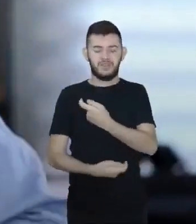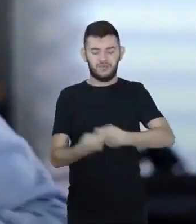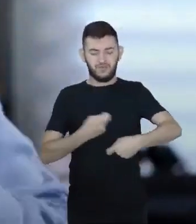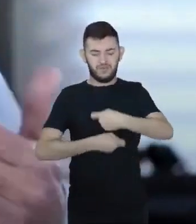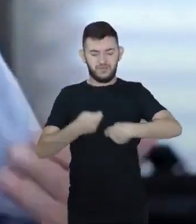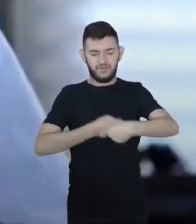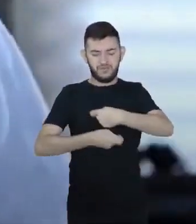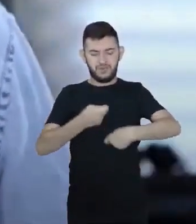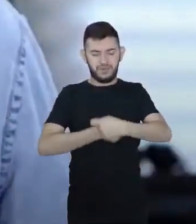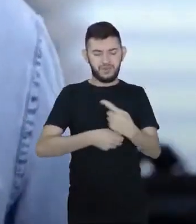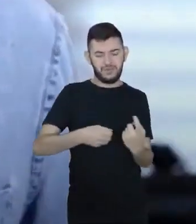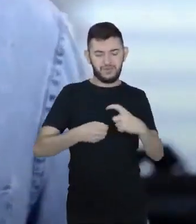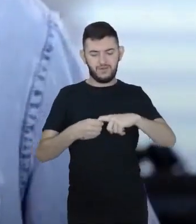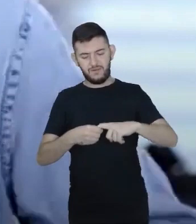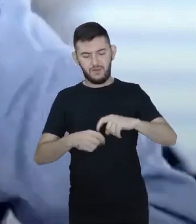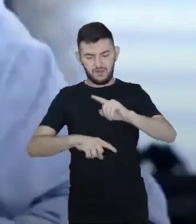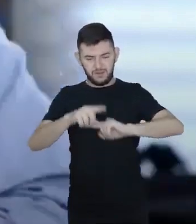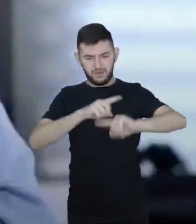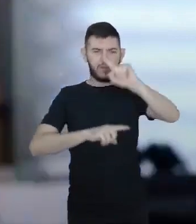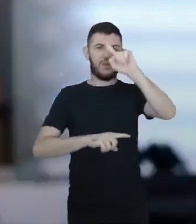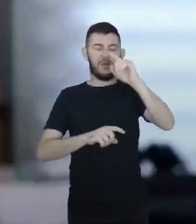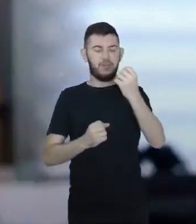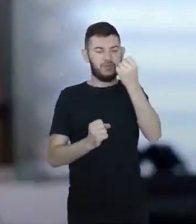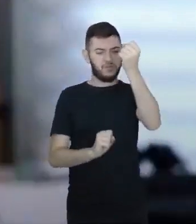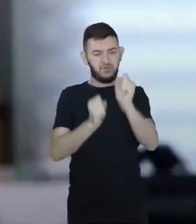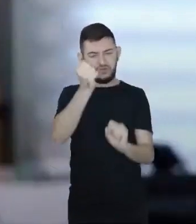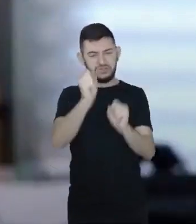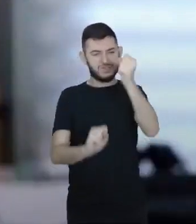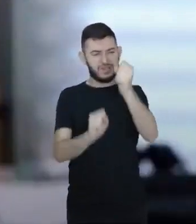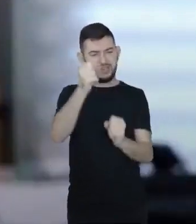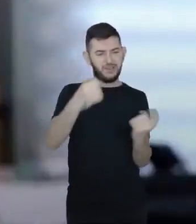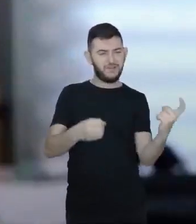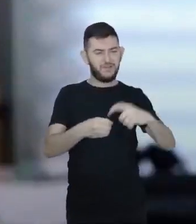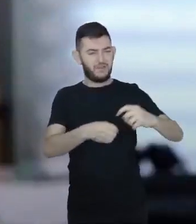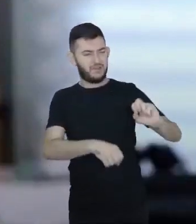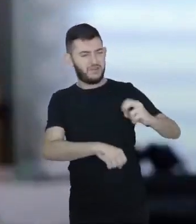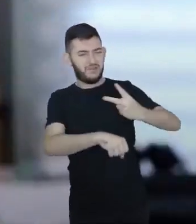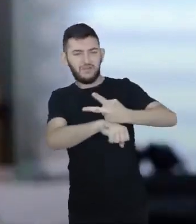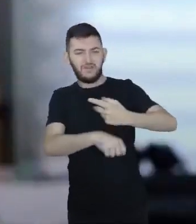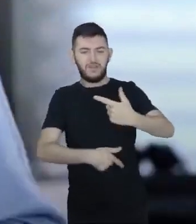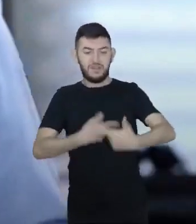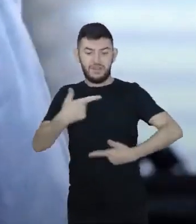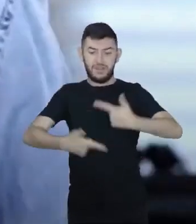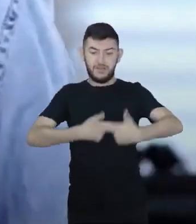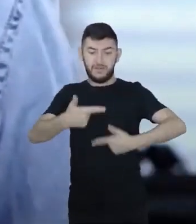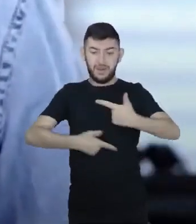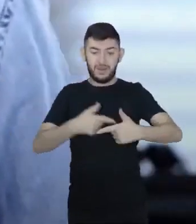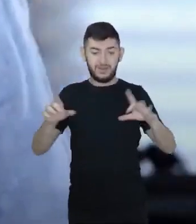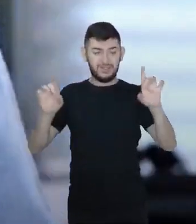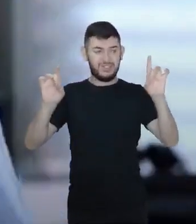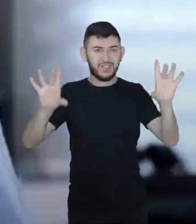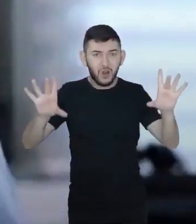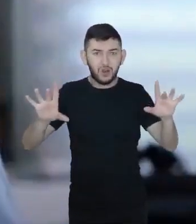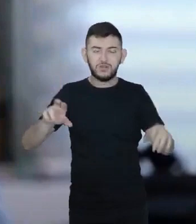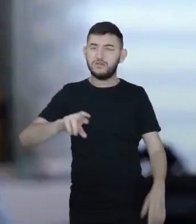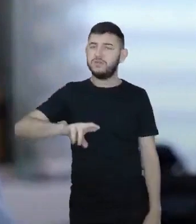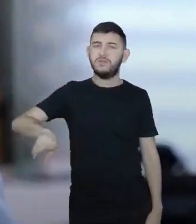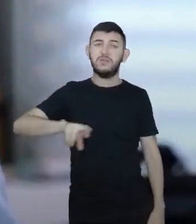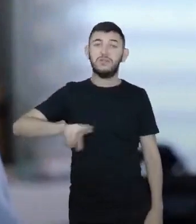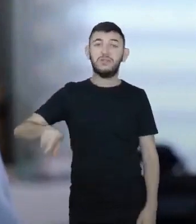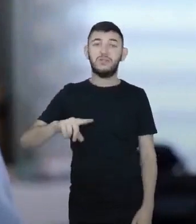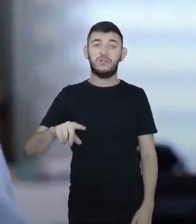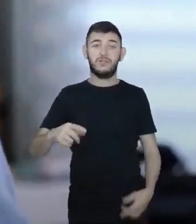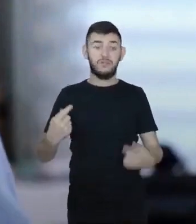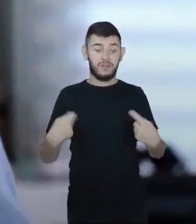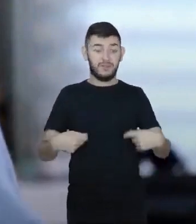economia do país do processo de industrialização Porque toda geração de emprego mas nós temos que recursistir o modo gostoso